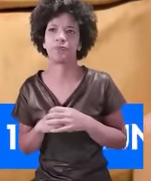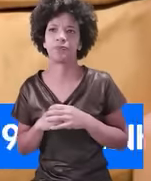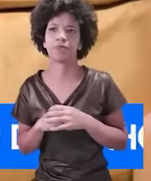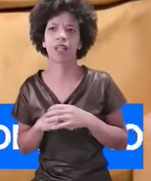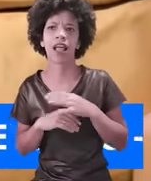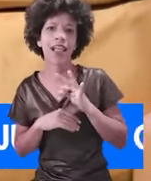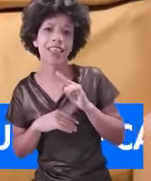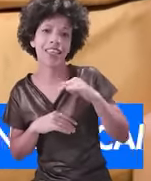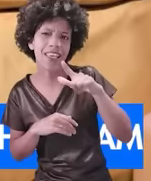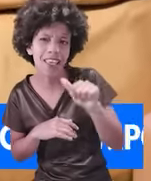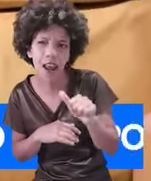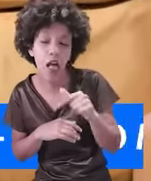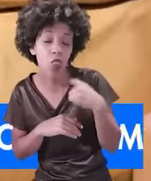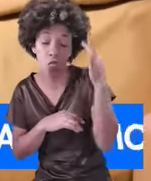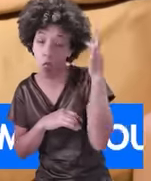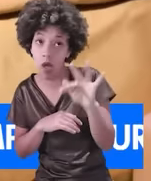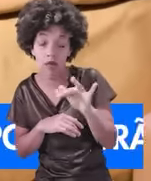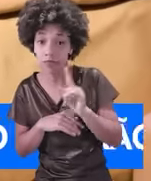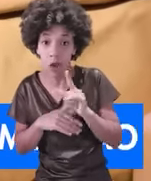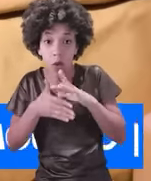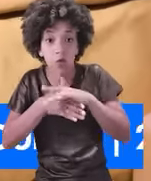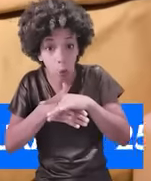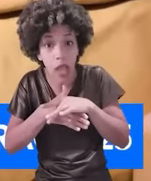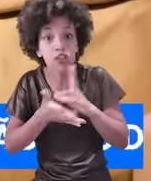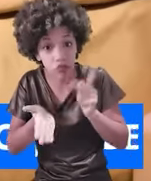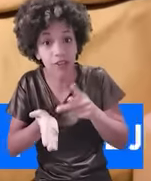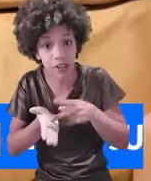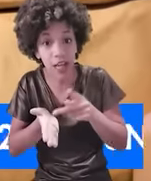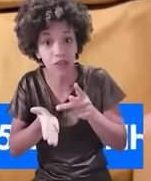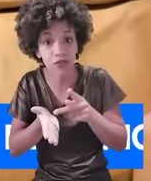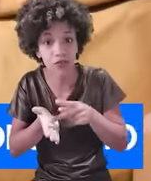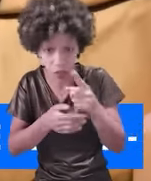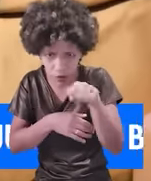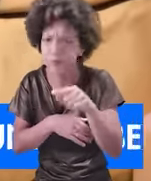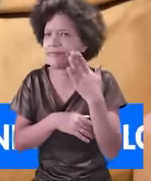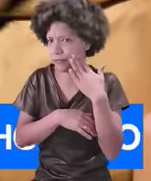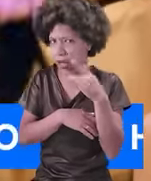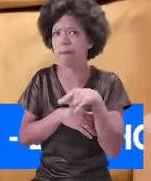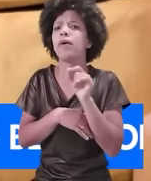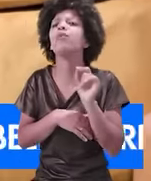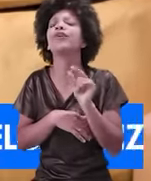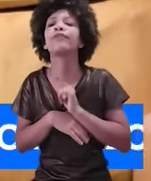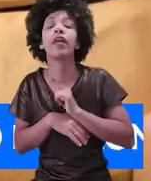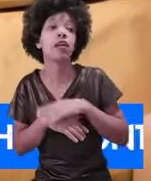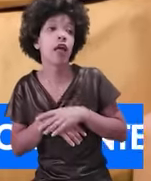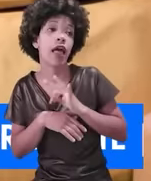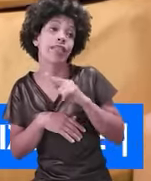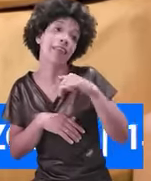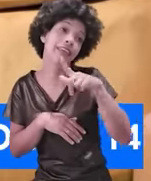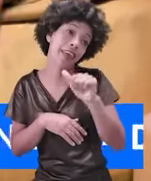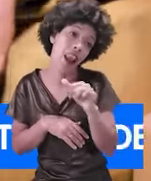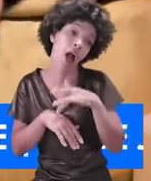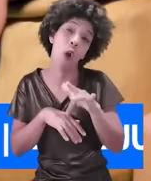tomo tequila eu não fico com ressaca que eu fico doente se você estão ligados disse né que que você teve cara tem que ir lá